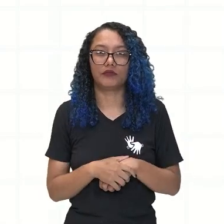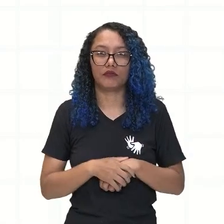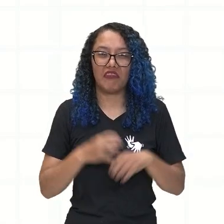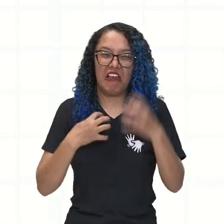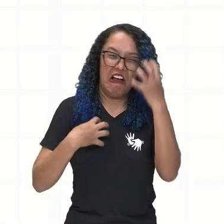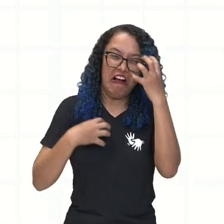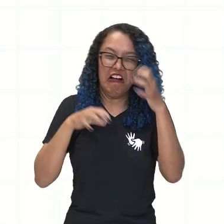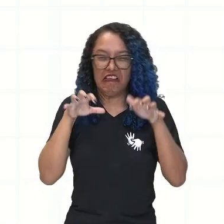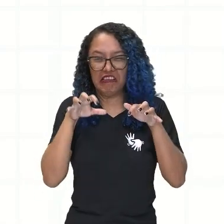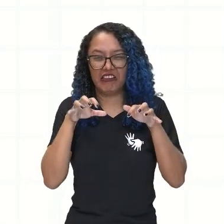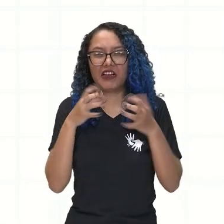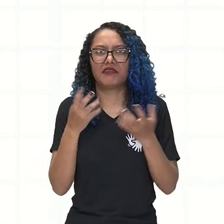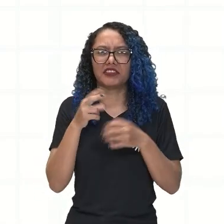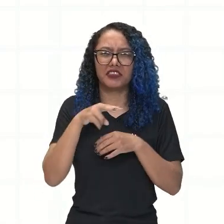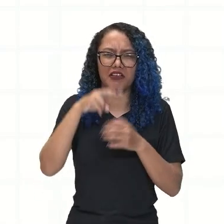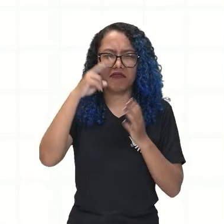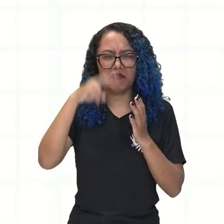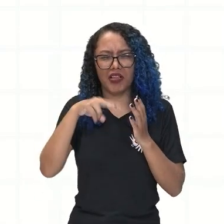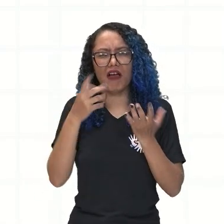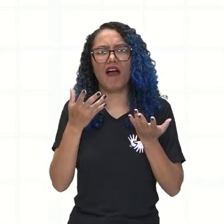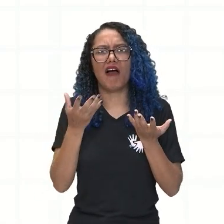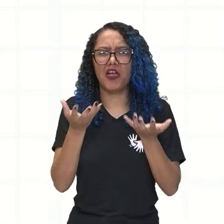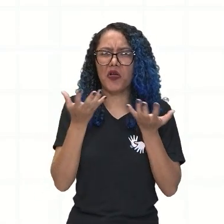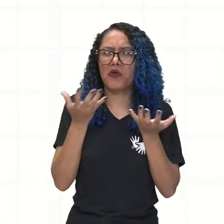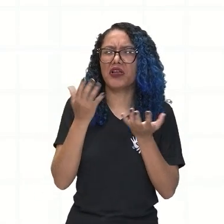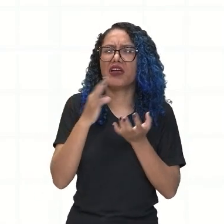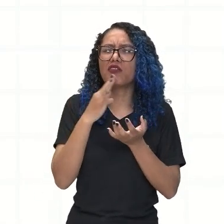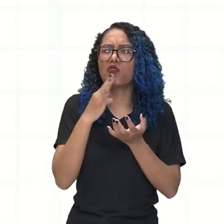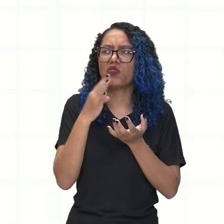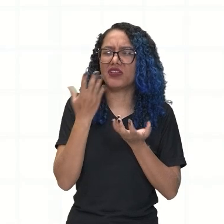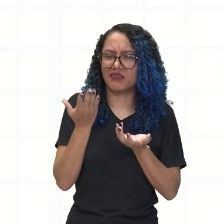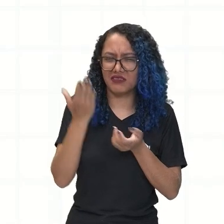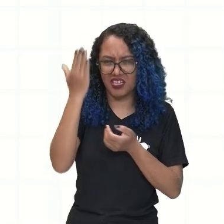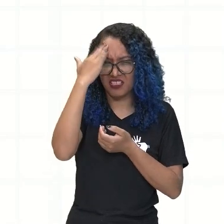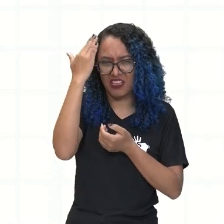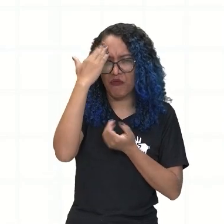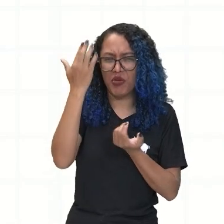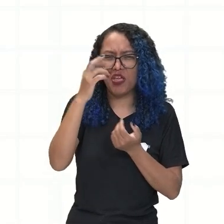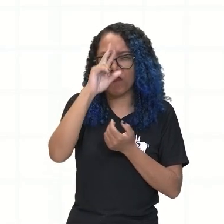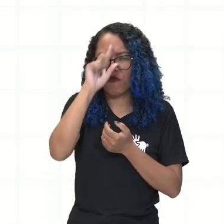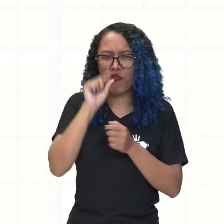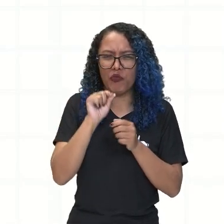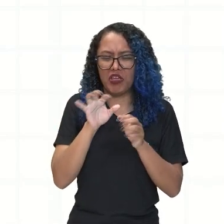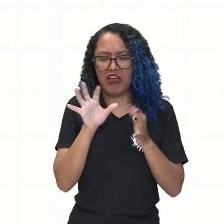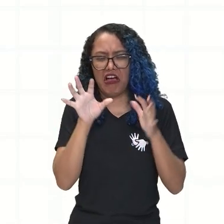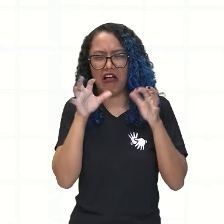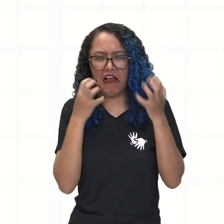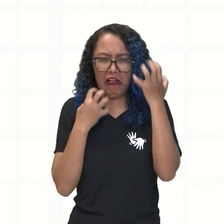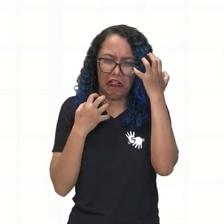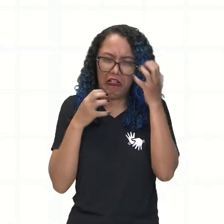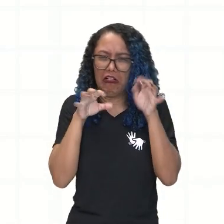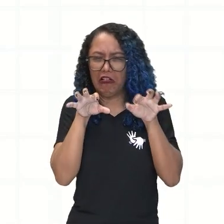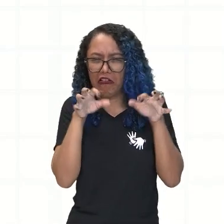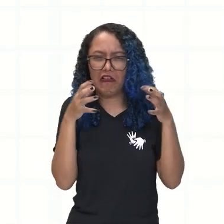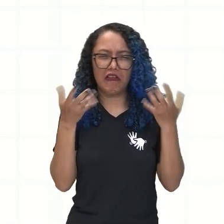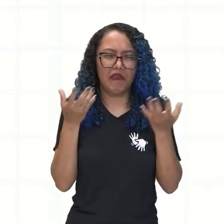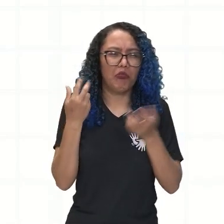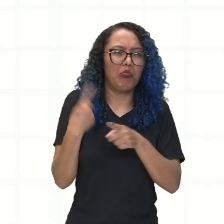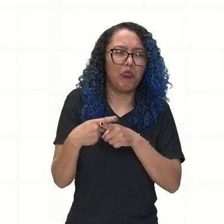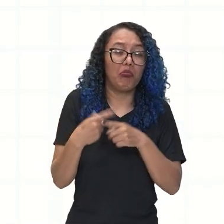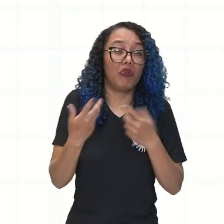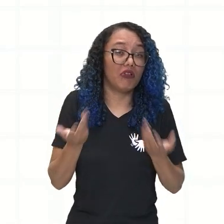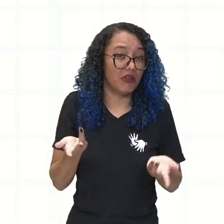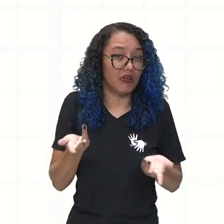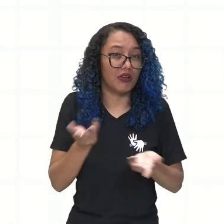quero saber um pouco mais sobre essa formiga zumbi. Por que é formiga zumbi? Aí você vai, é